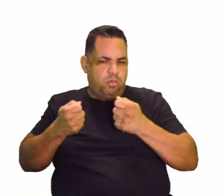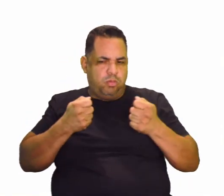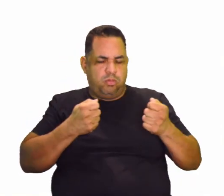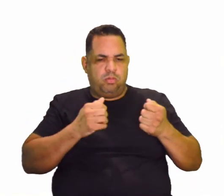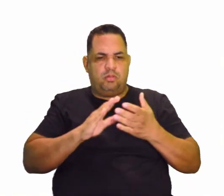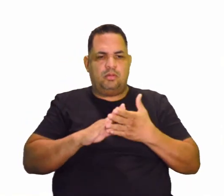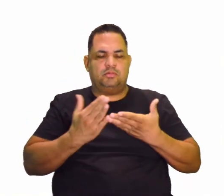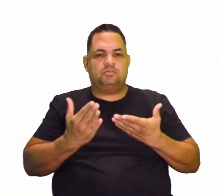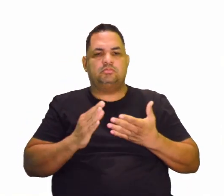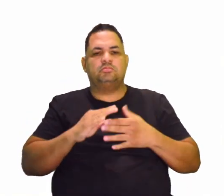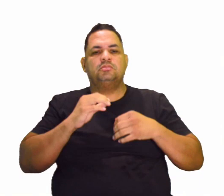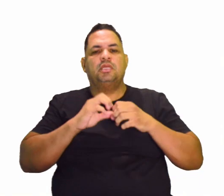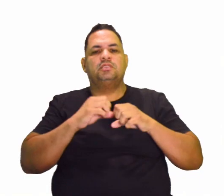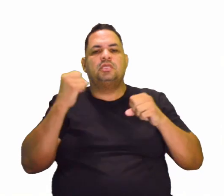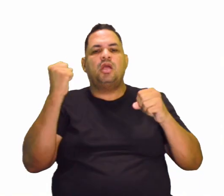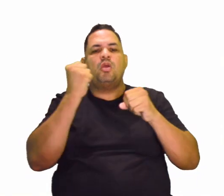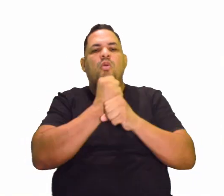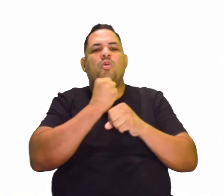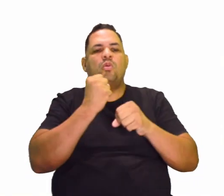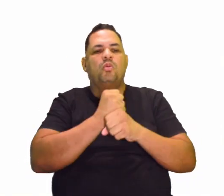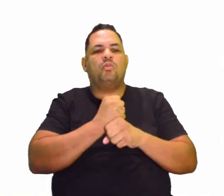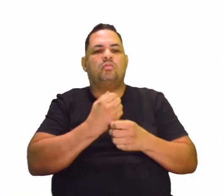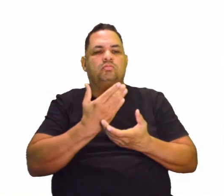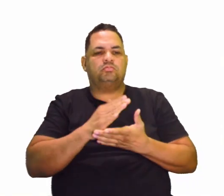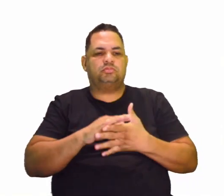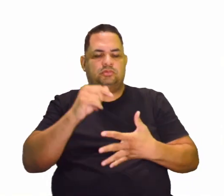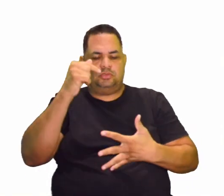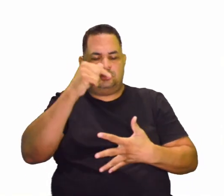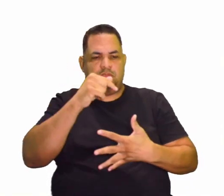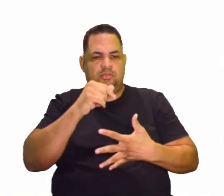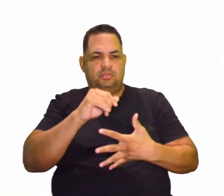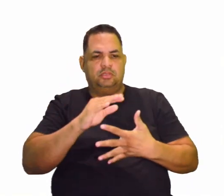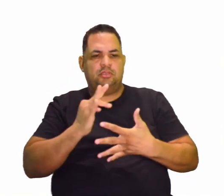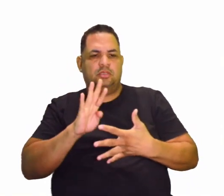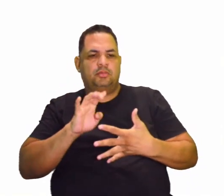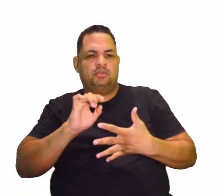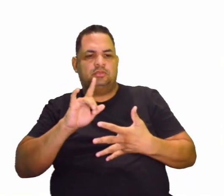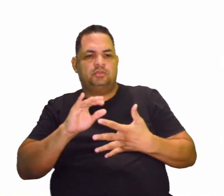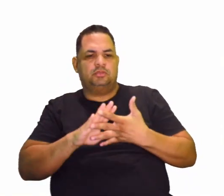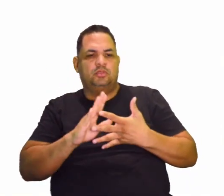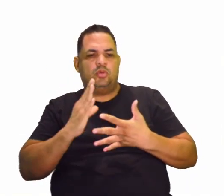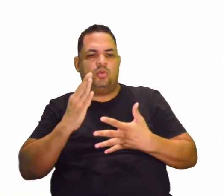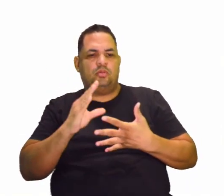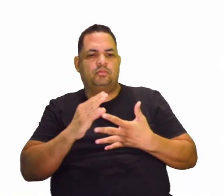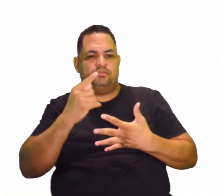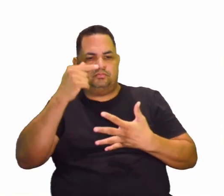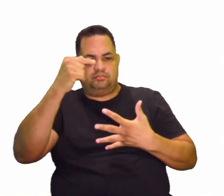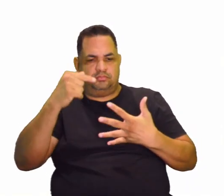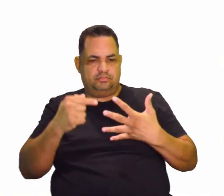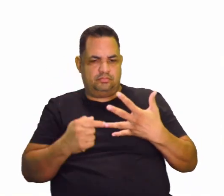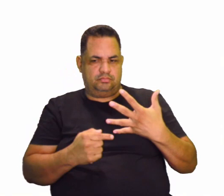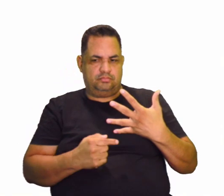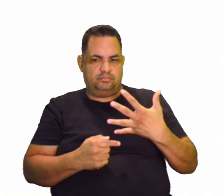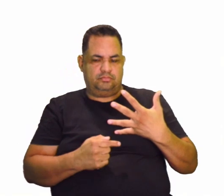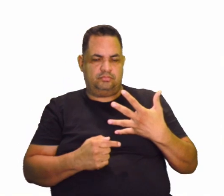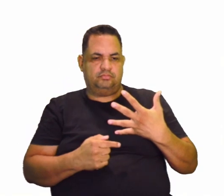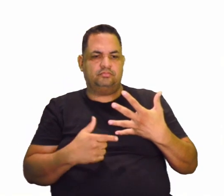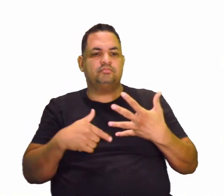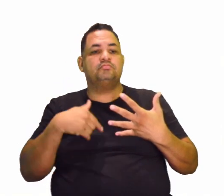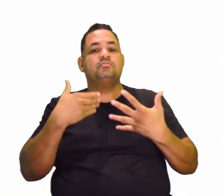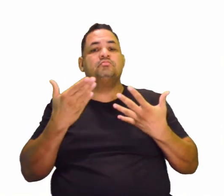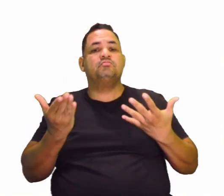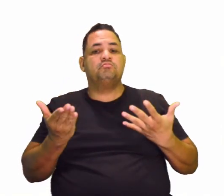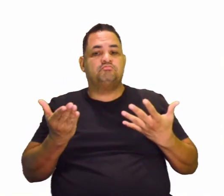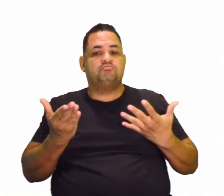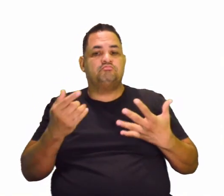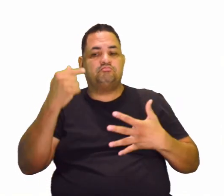monumento arquitetônico é o Templo de Zeus, Coliseu, Partenon, Jardim de Versalhes, Templo de